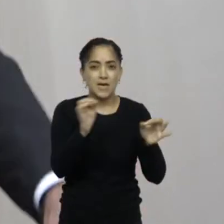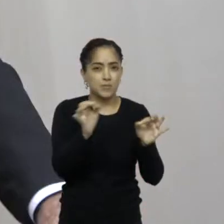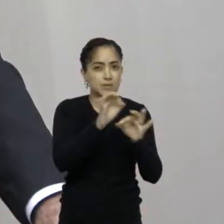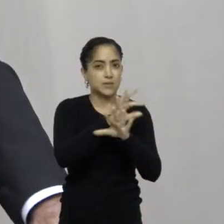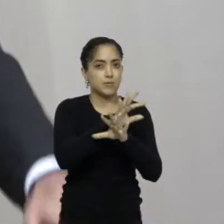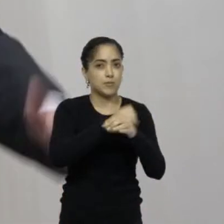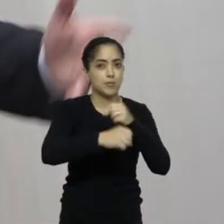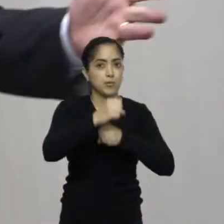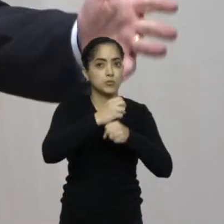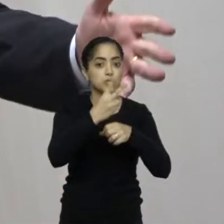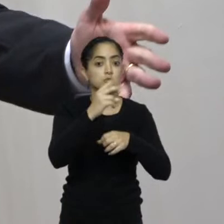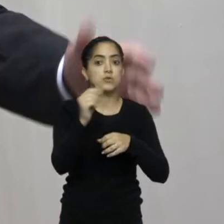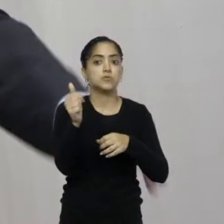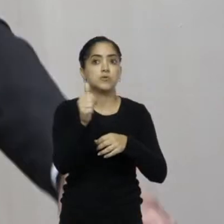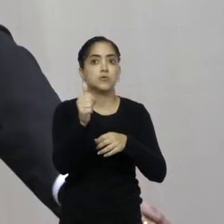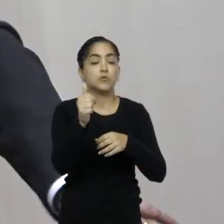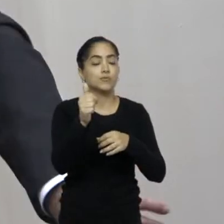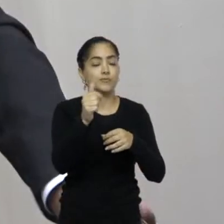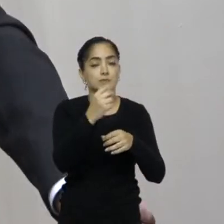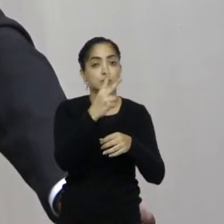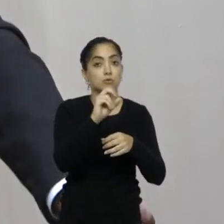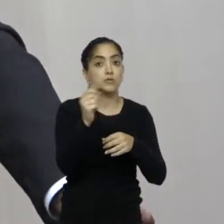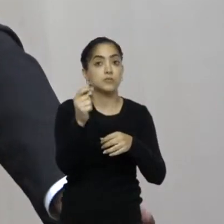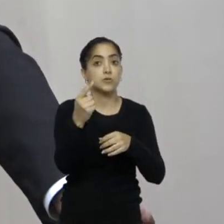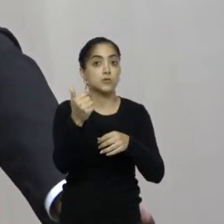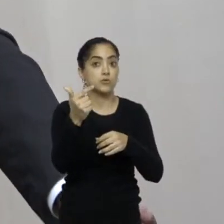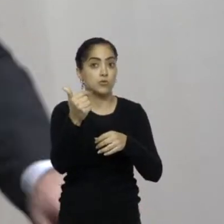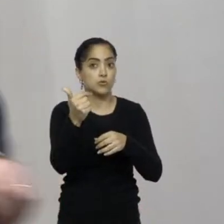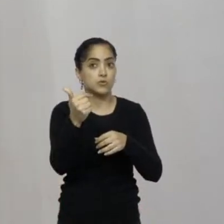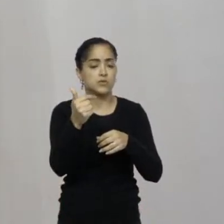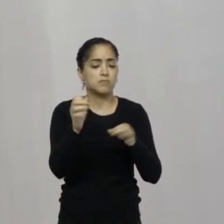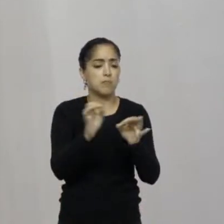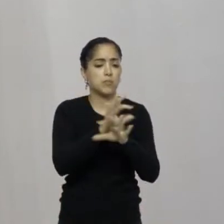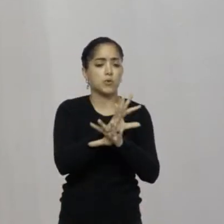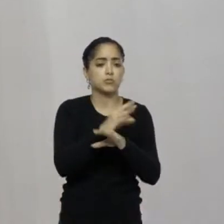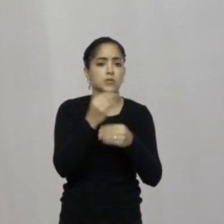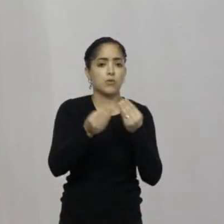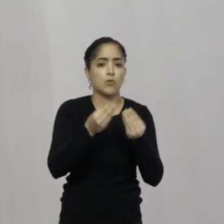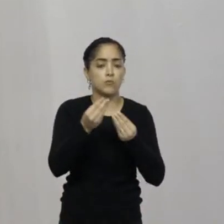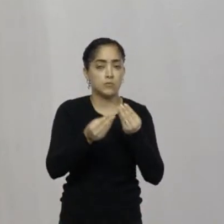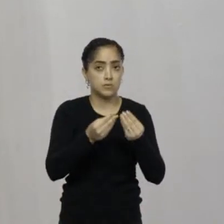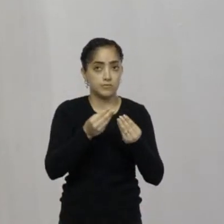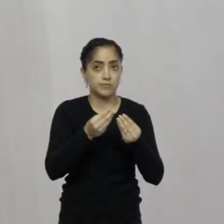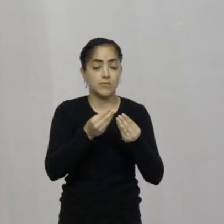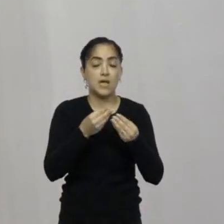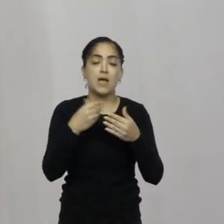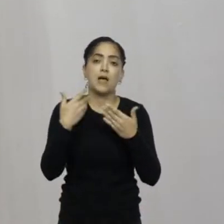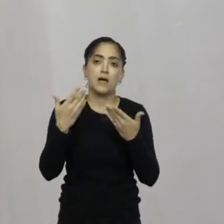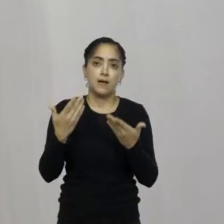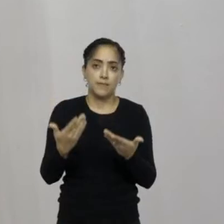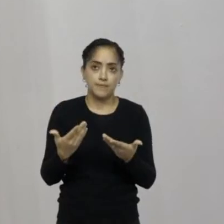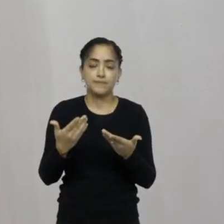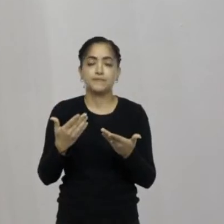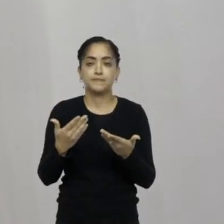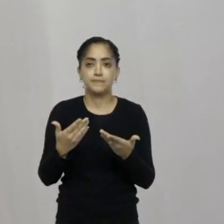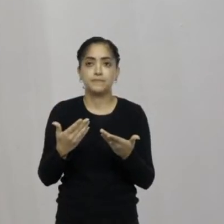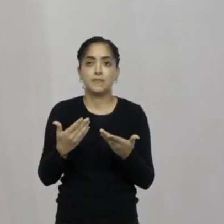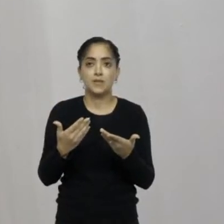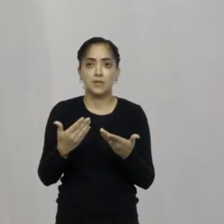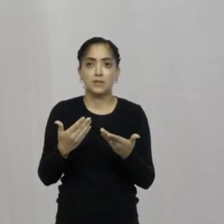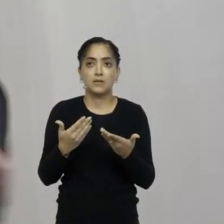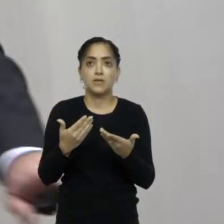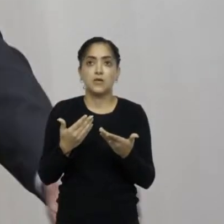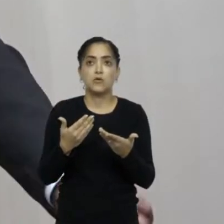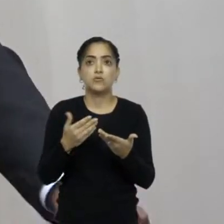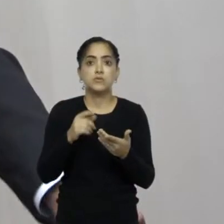céu, falta um ano. Como está pronta em 2012? E aí nós passamos a tratar de forma permanente